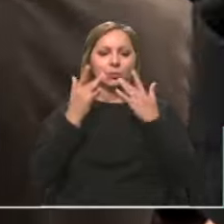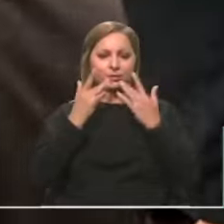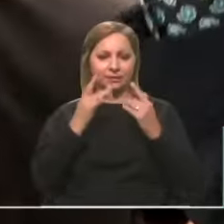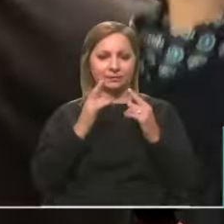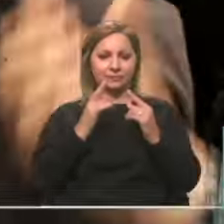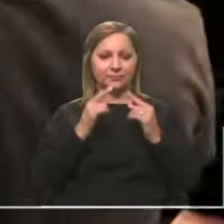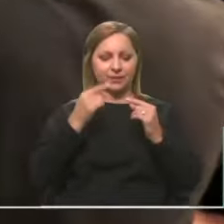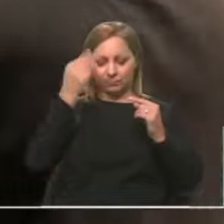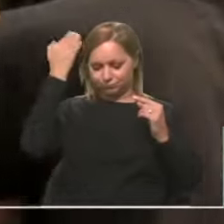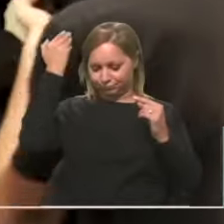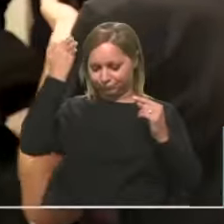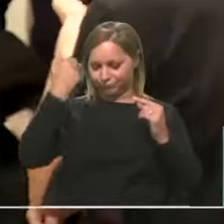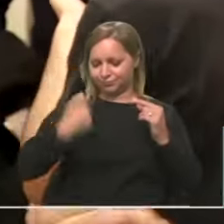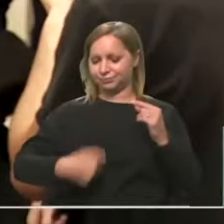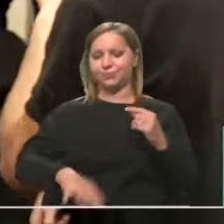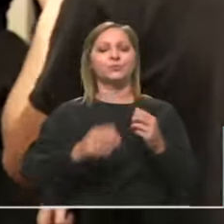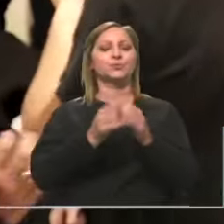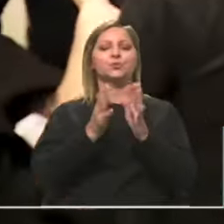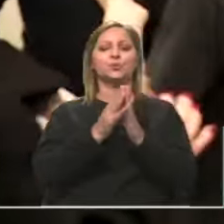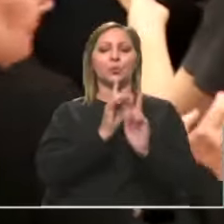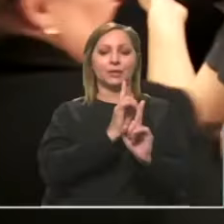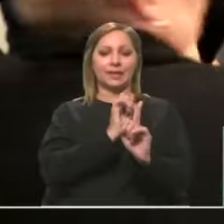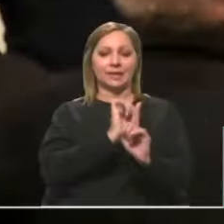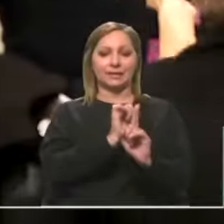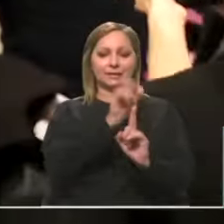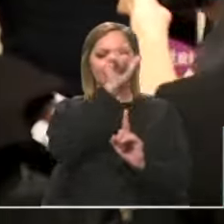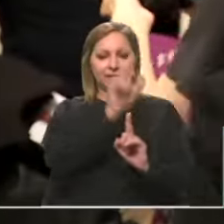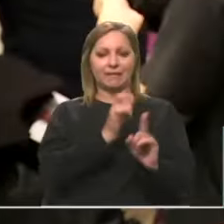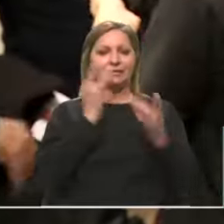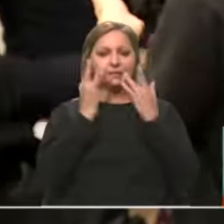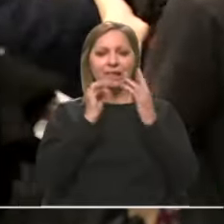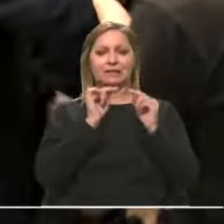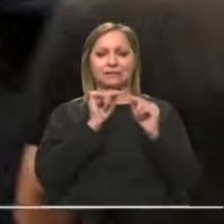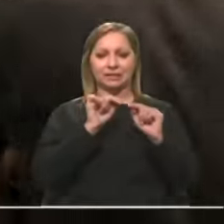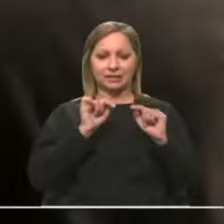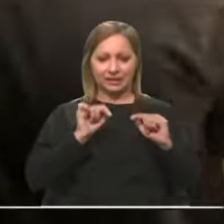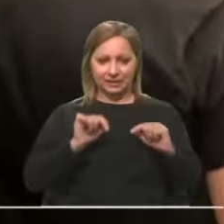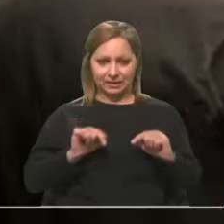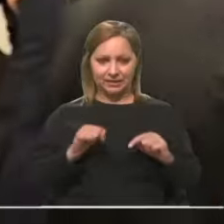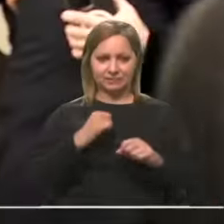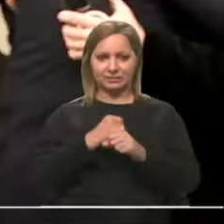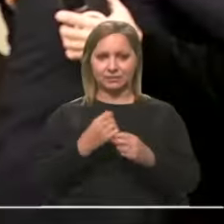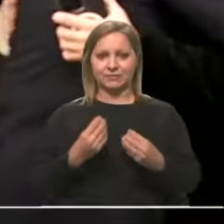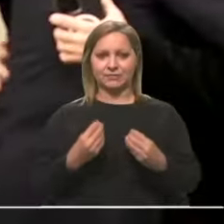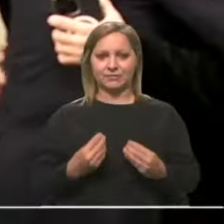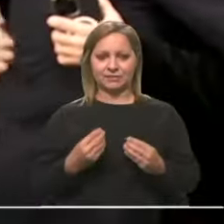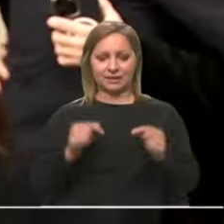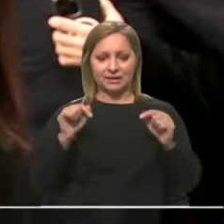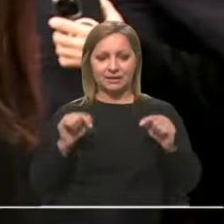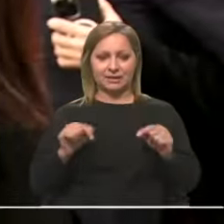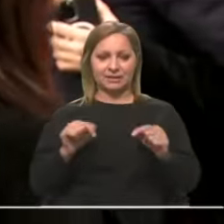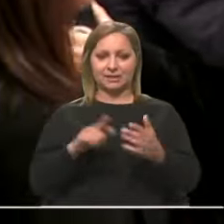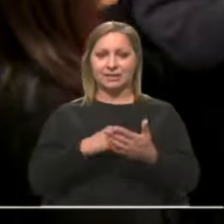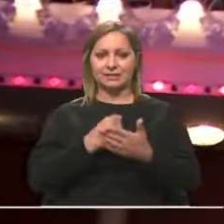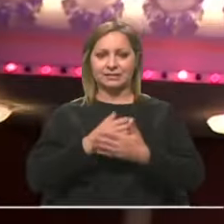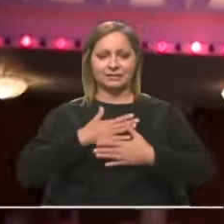da ponta dos cabelos à unha dos pés, é teatro. E fez aqui grandes interpretações nesta casa e é sempre um grande prazer,